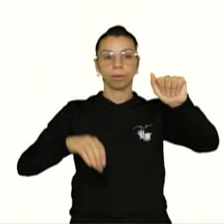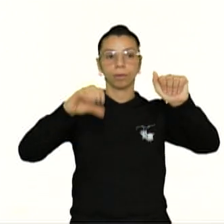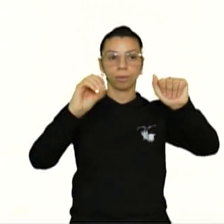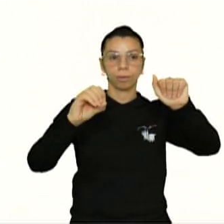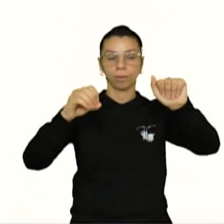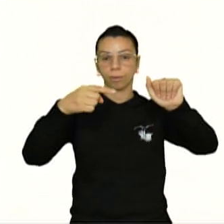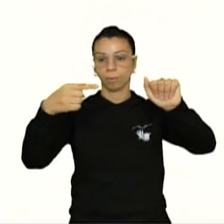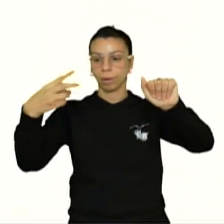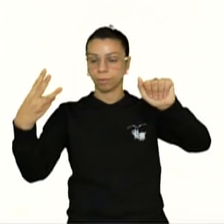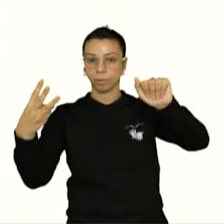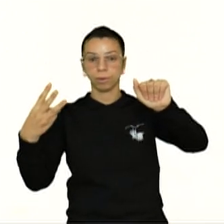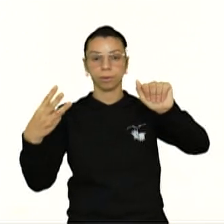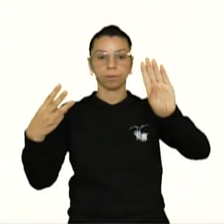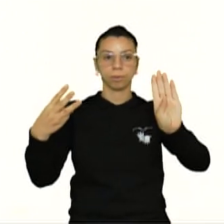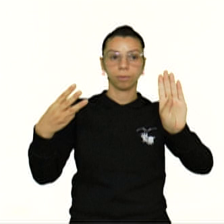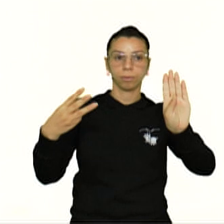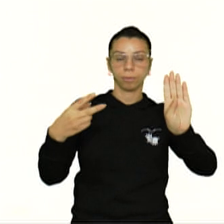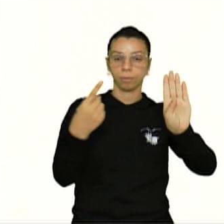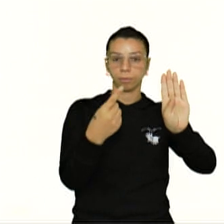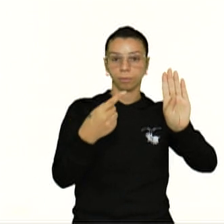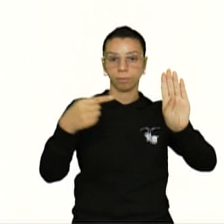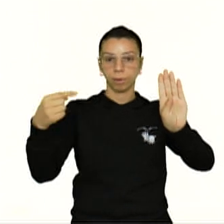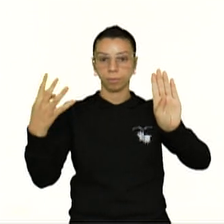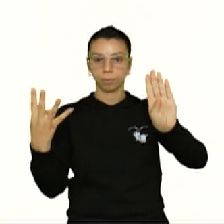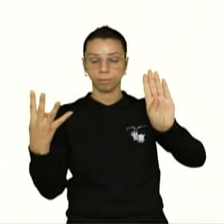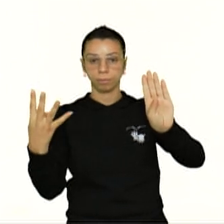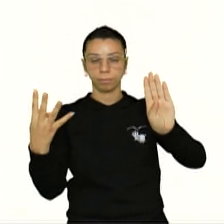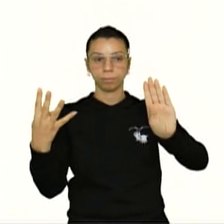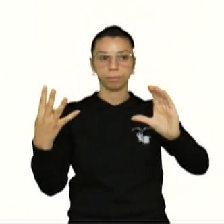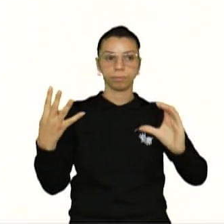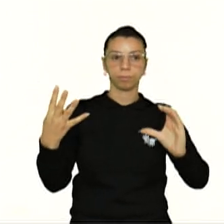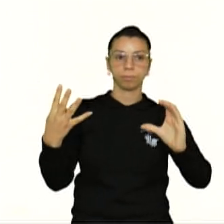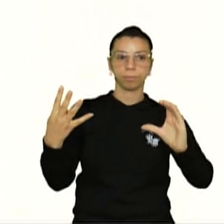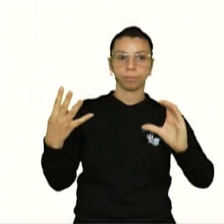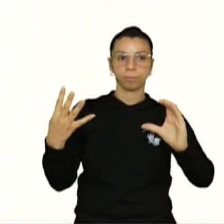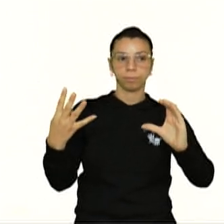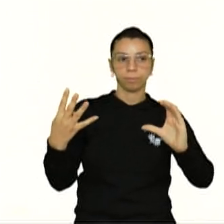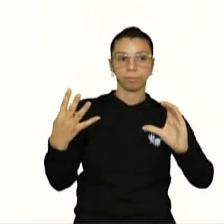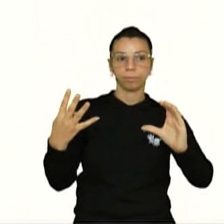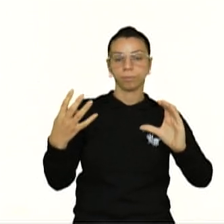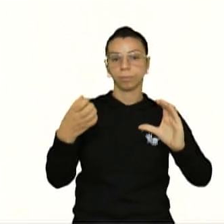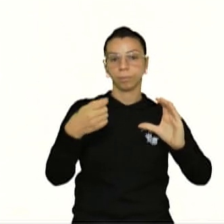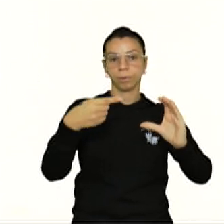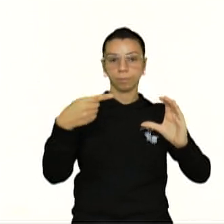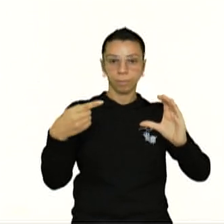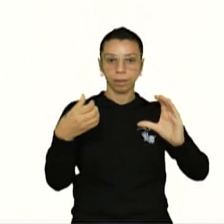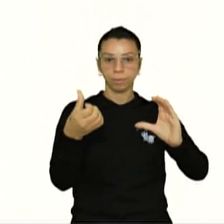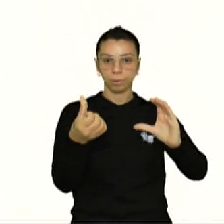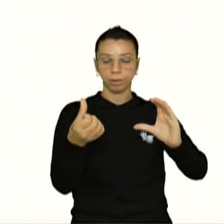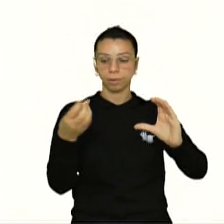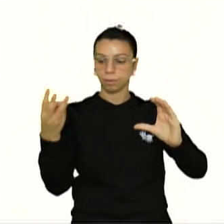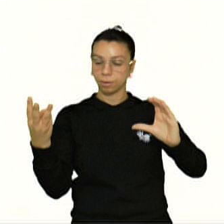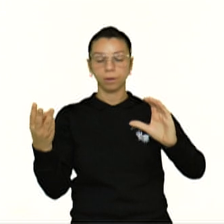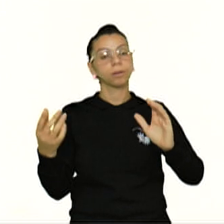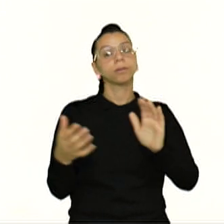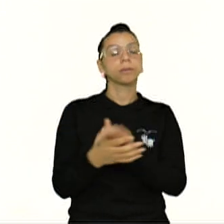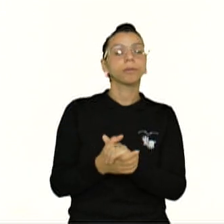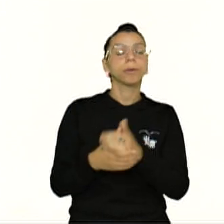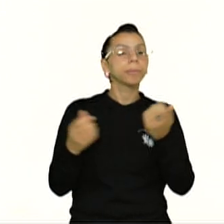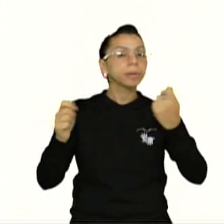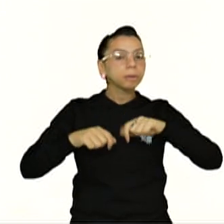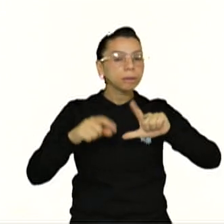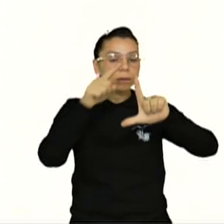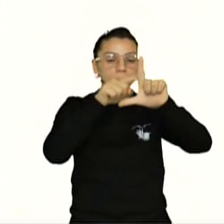0 e menos 3, B, 1 e menos 4, E, menos 6 e 3, verifique se os pontos